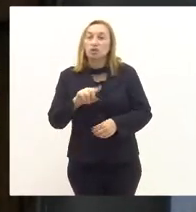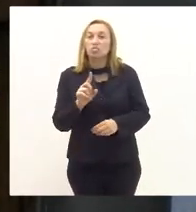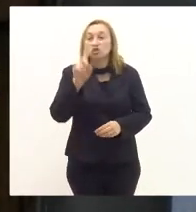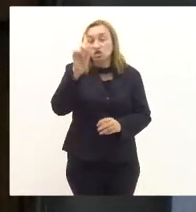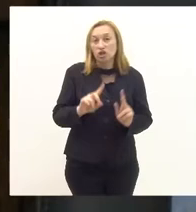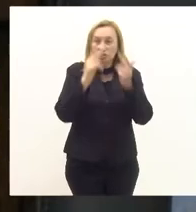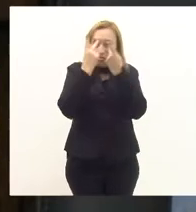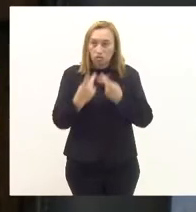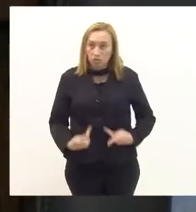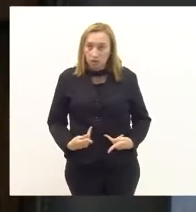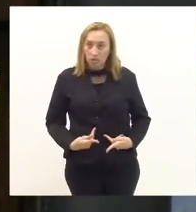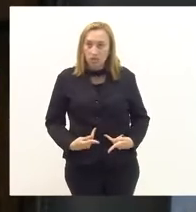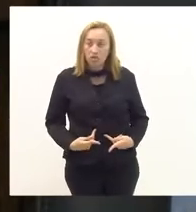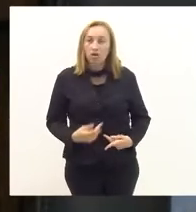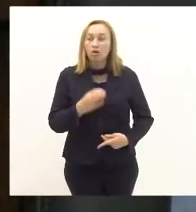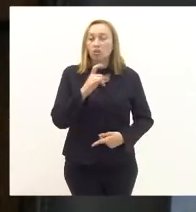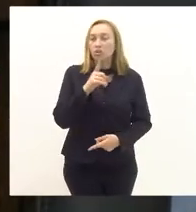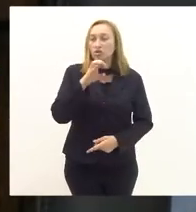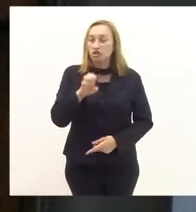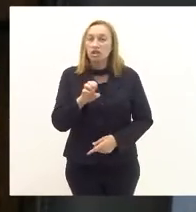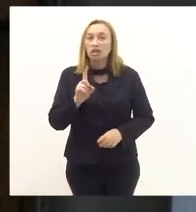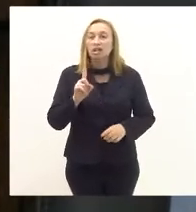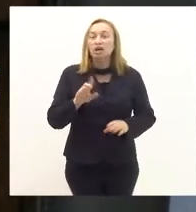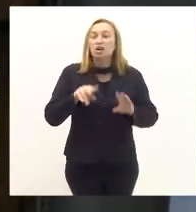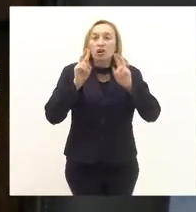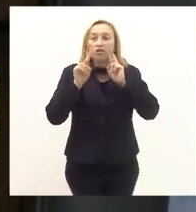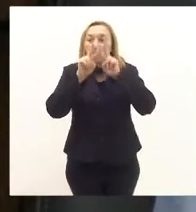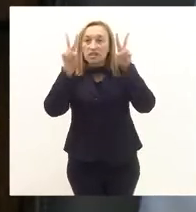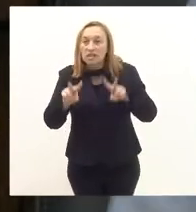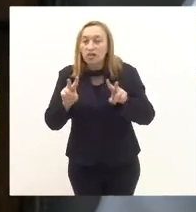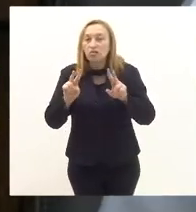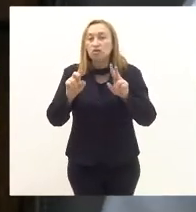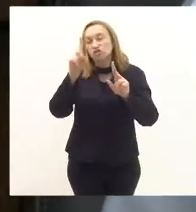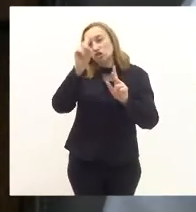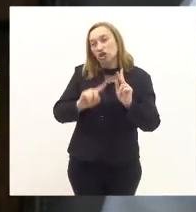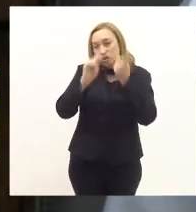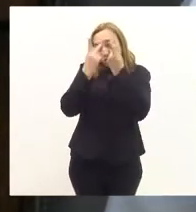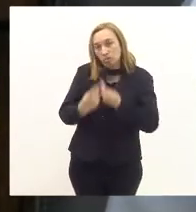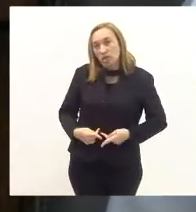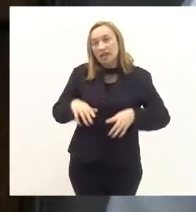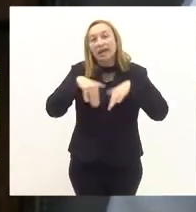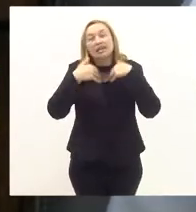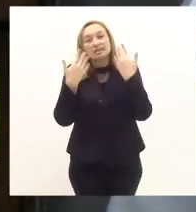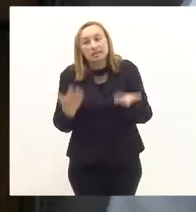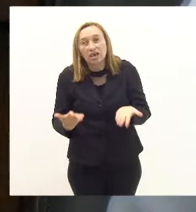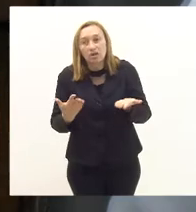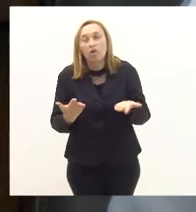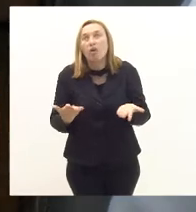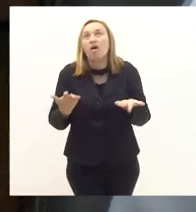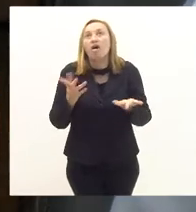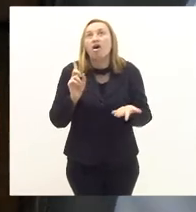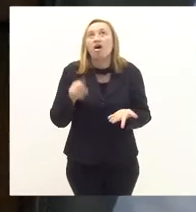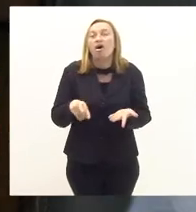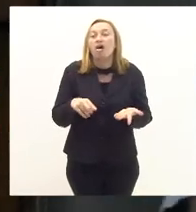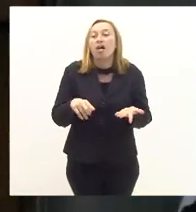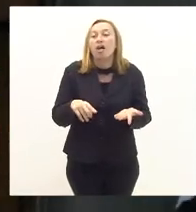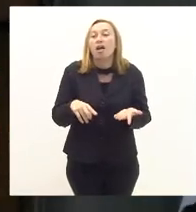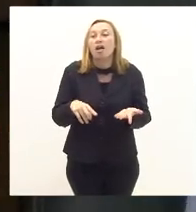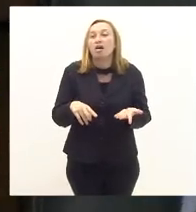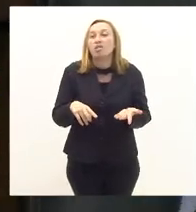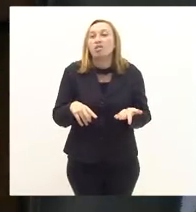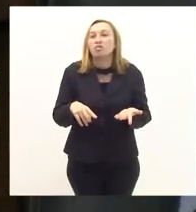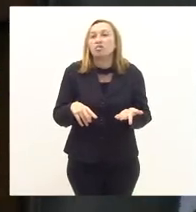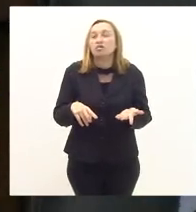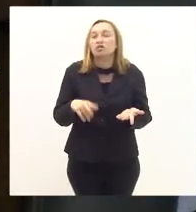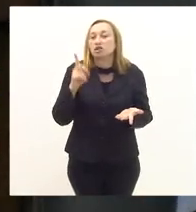a CODIE, hoje, ela tem toda uma visão do direito humano. Então, é muito redundante a